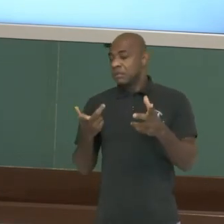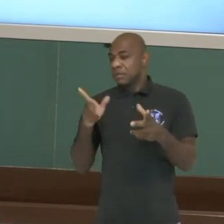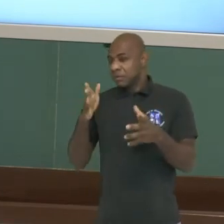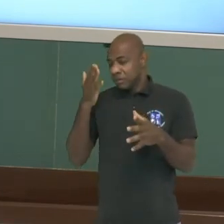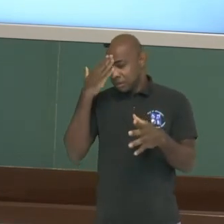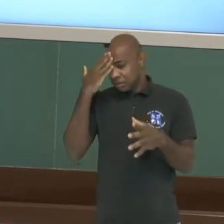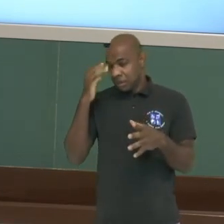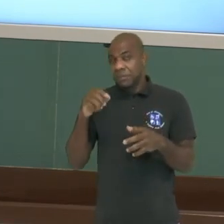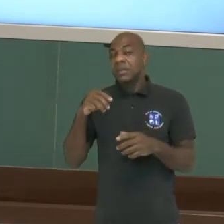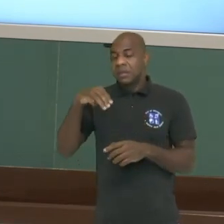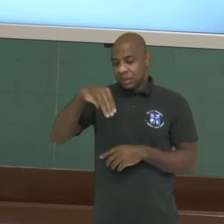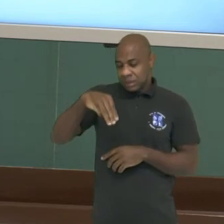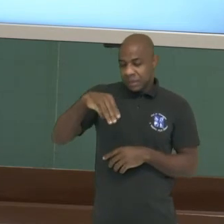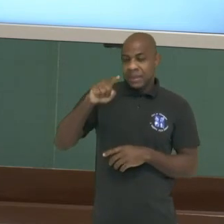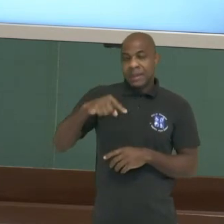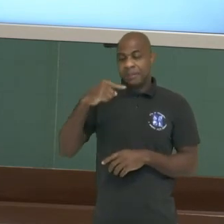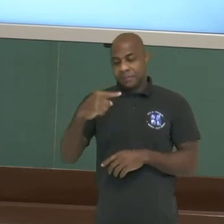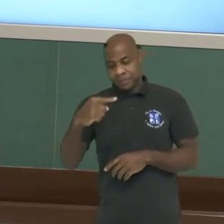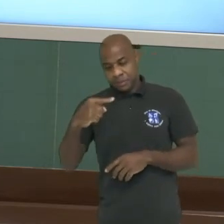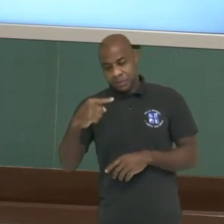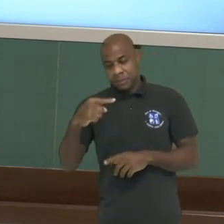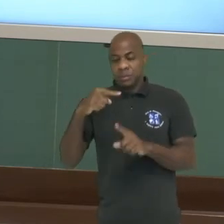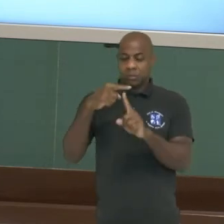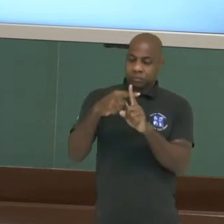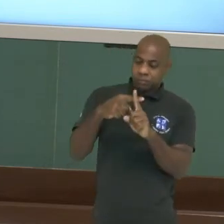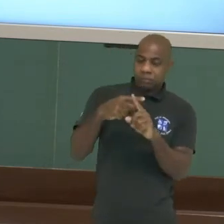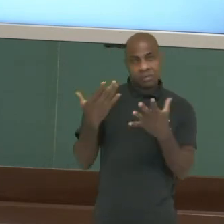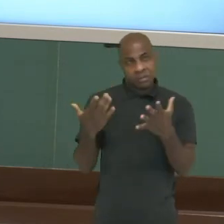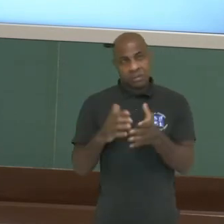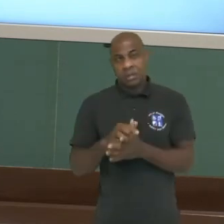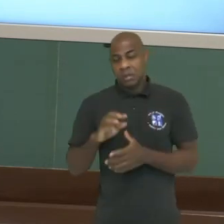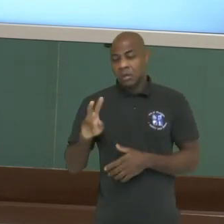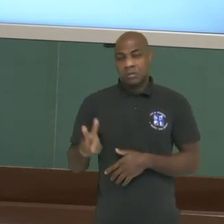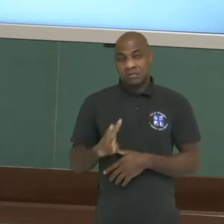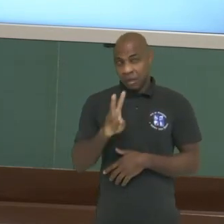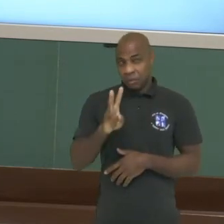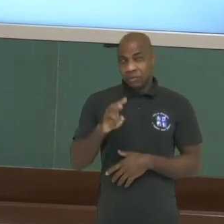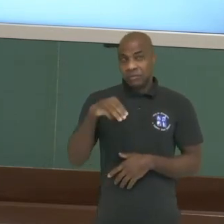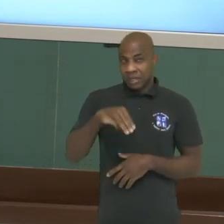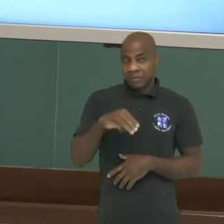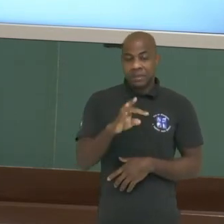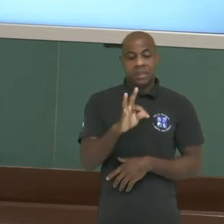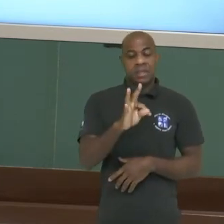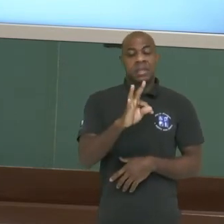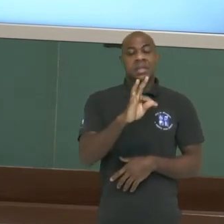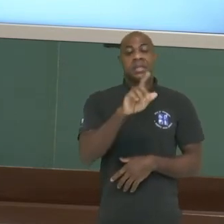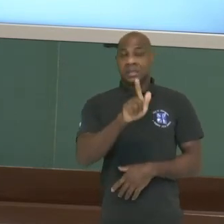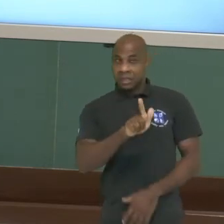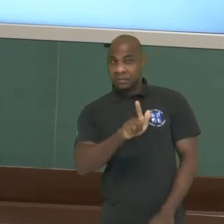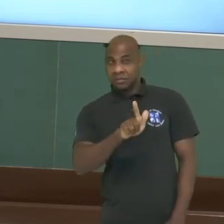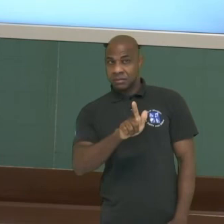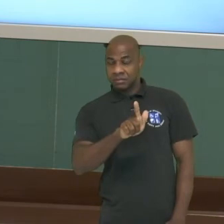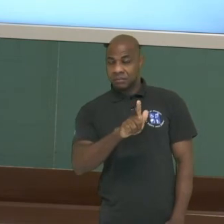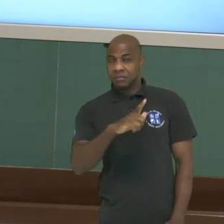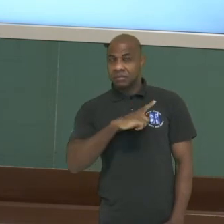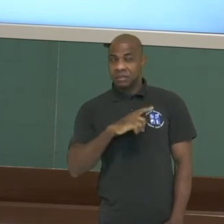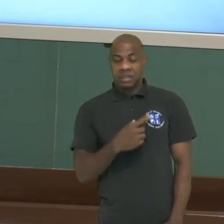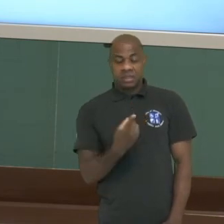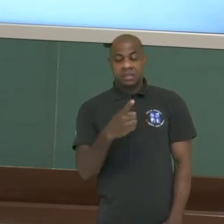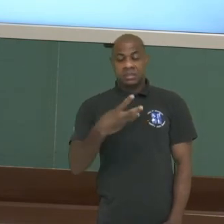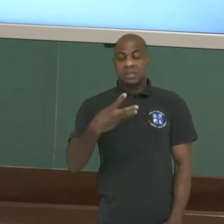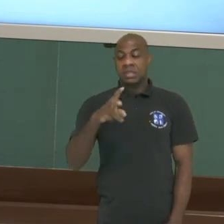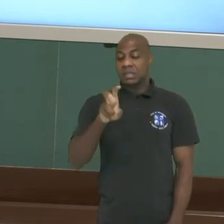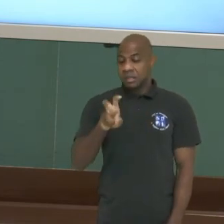se o m é positivo ou negativo. O valor de m é a tangente. A tangente de quem? De 135